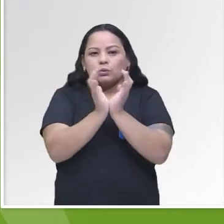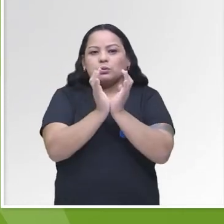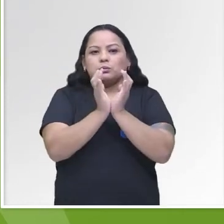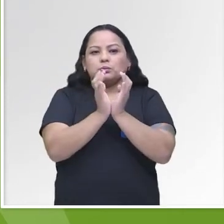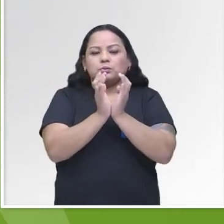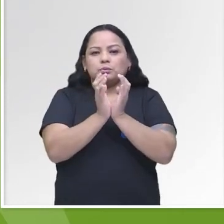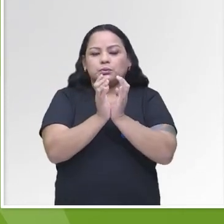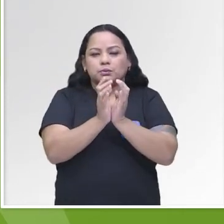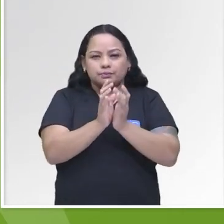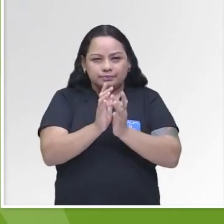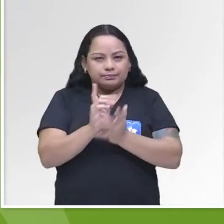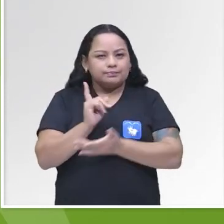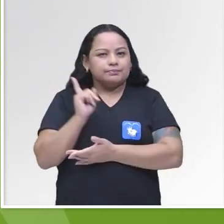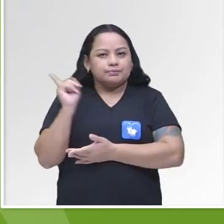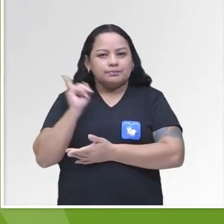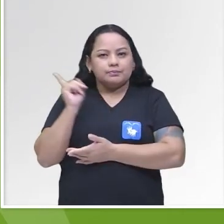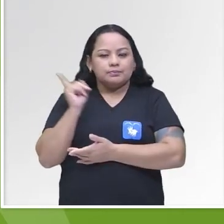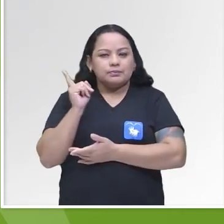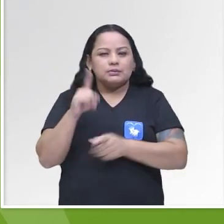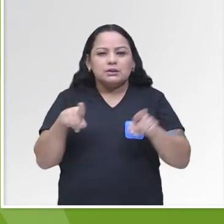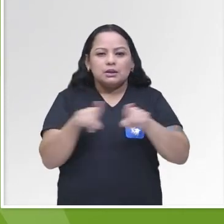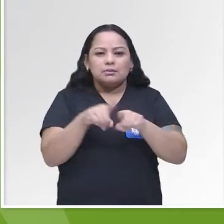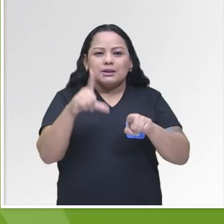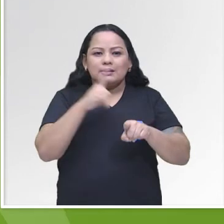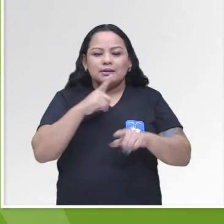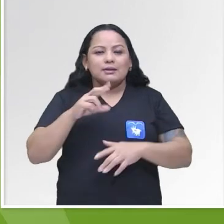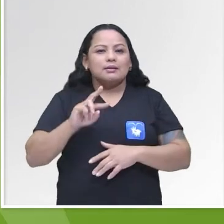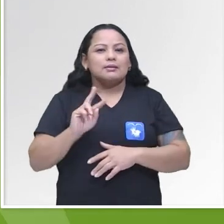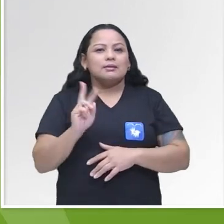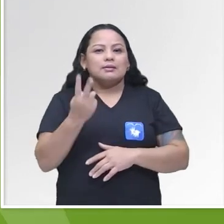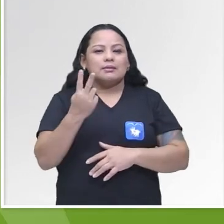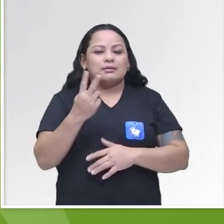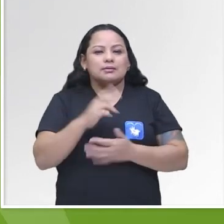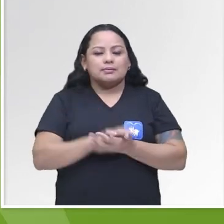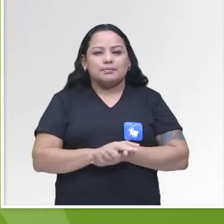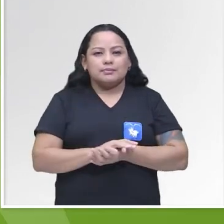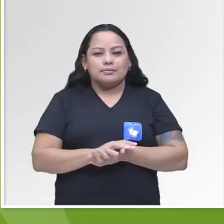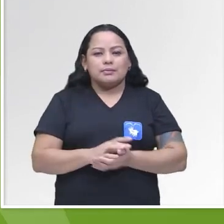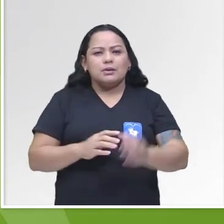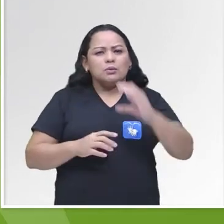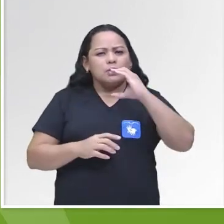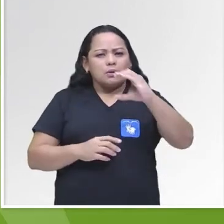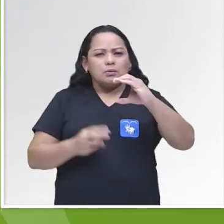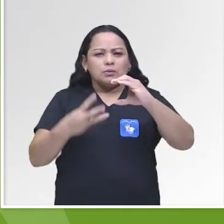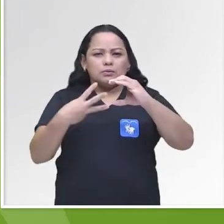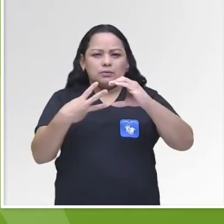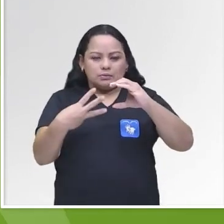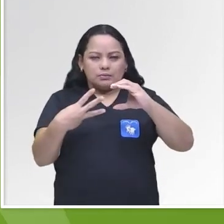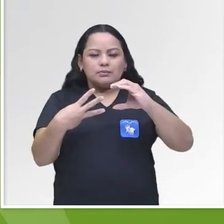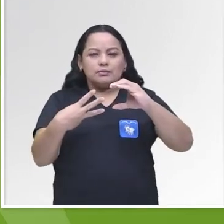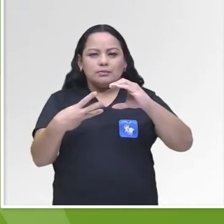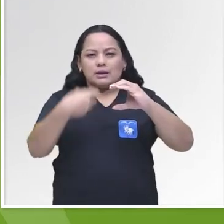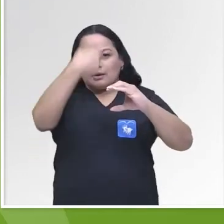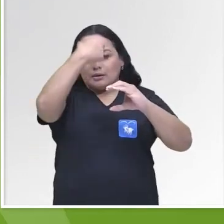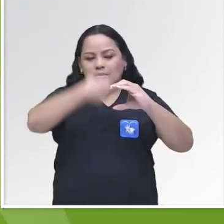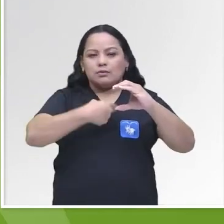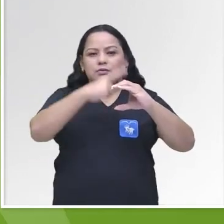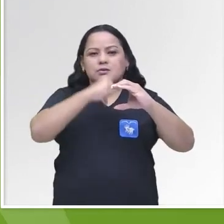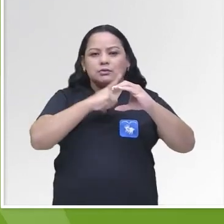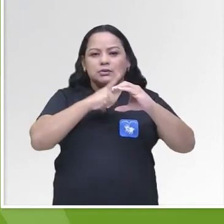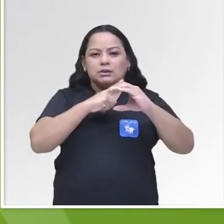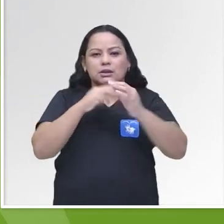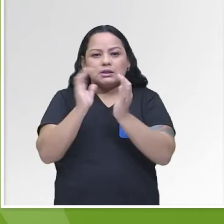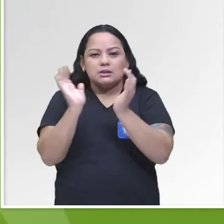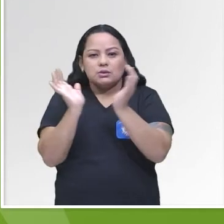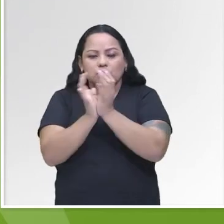ó, e eu vou ter o hidrogênio. E no carbono 3, eu vou ter esse